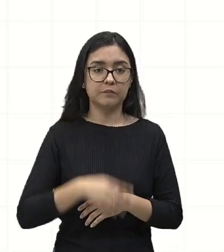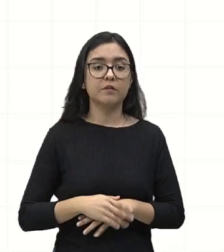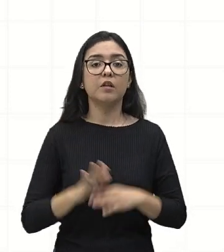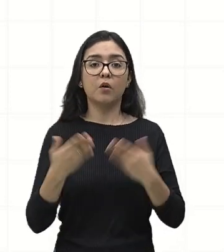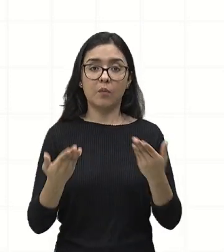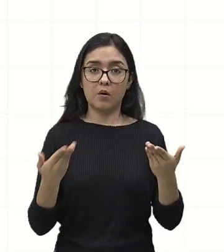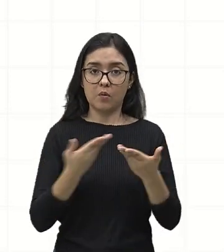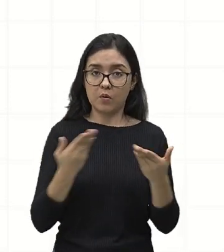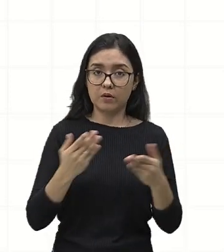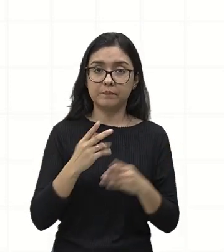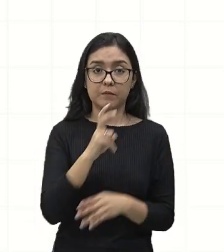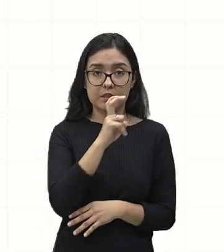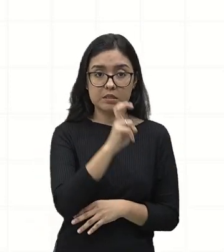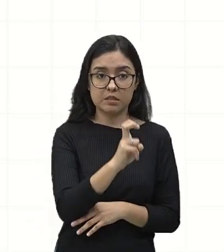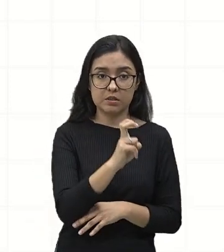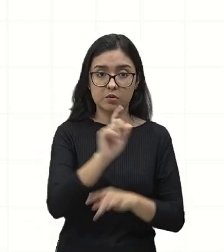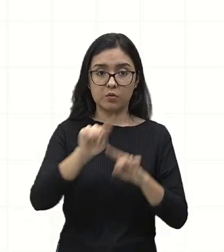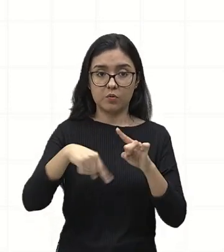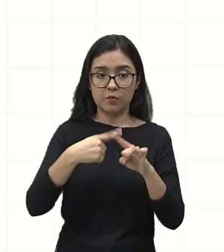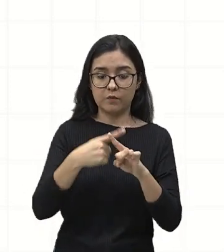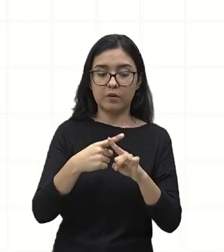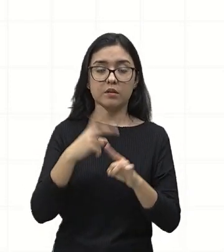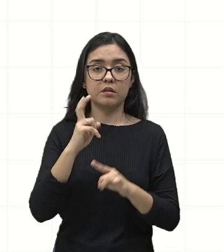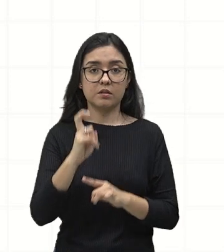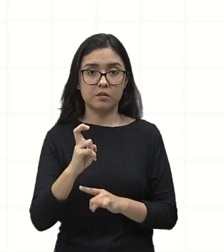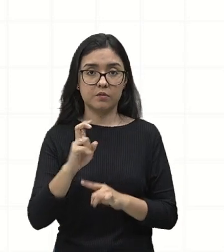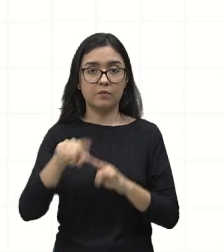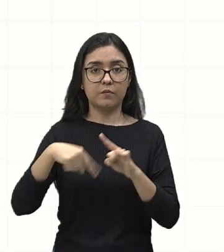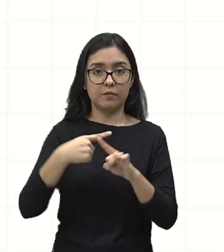mesmo 3 vezes.